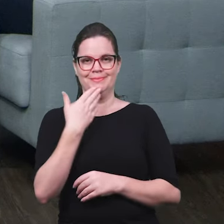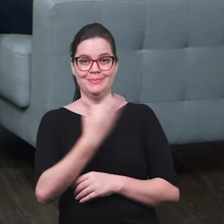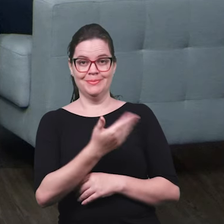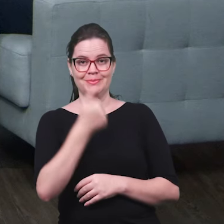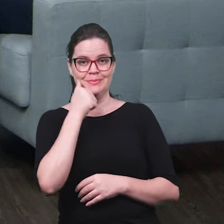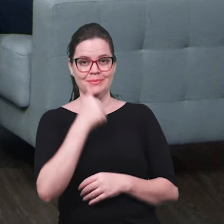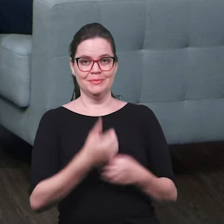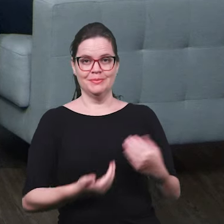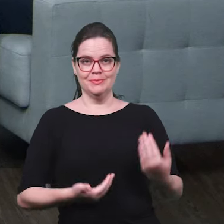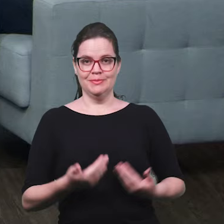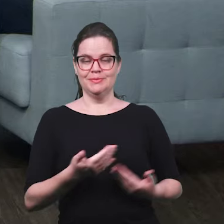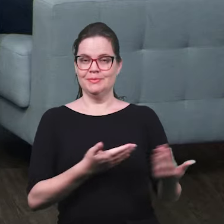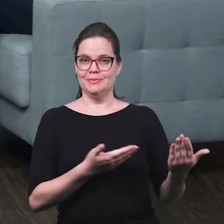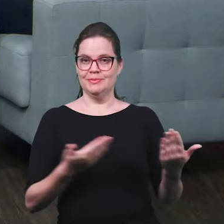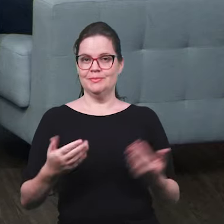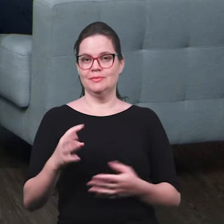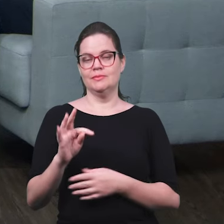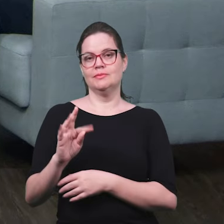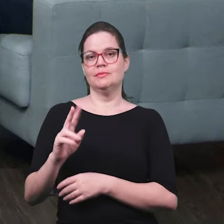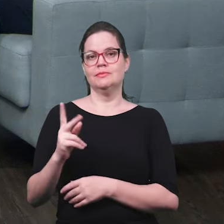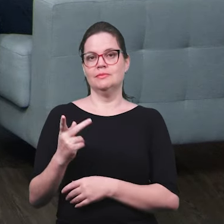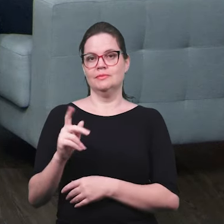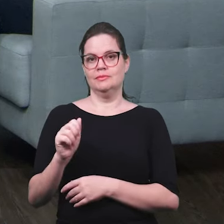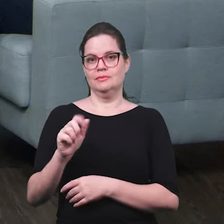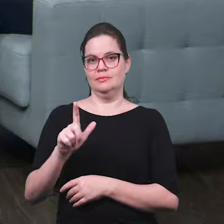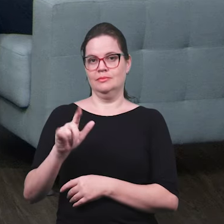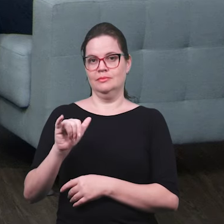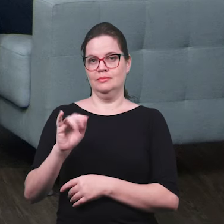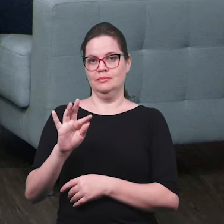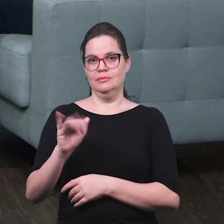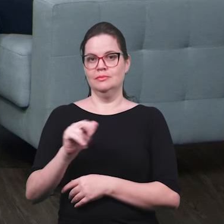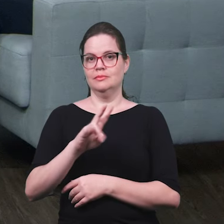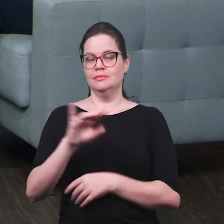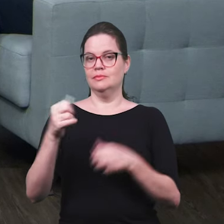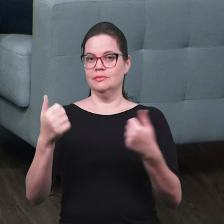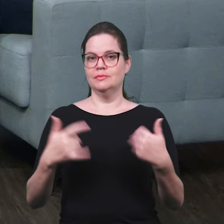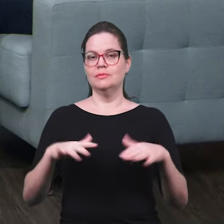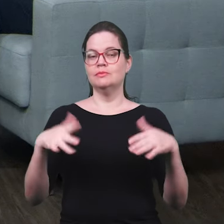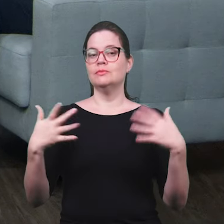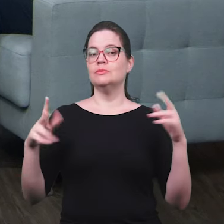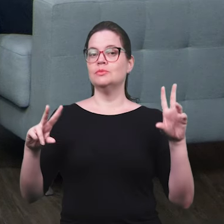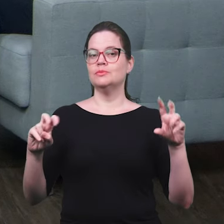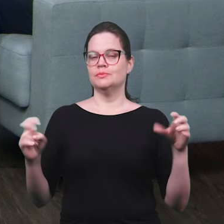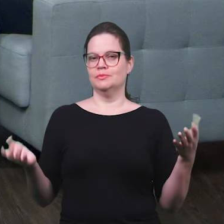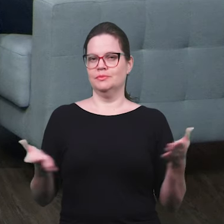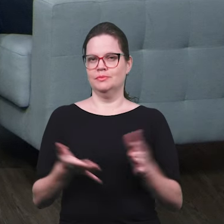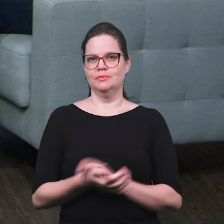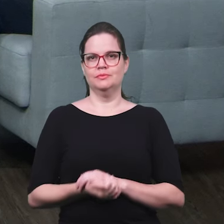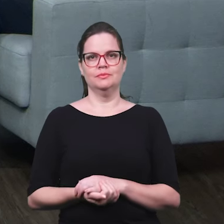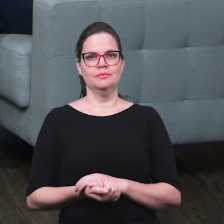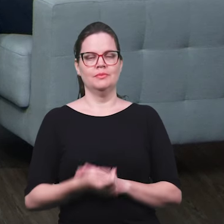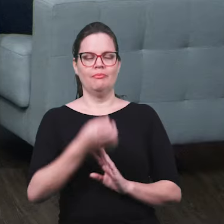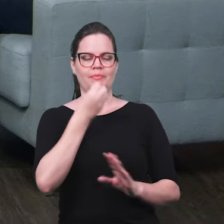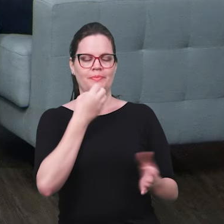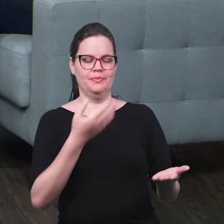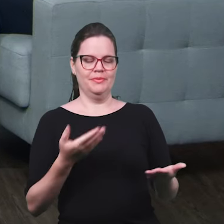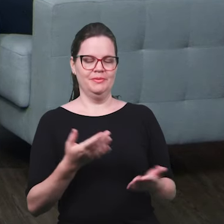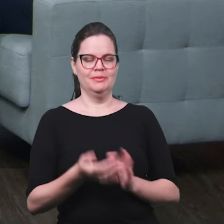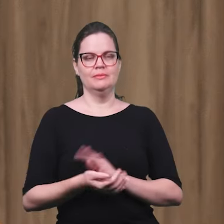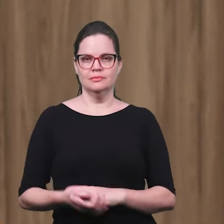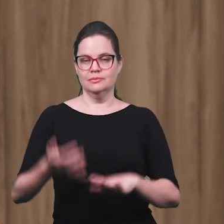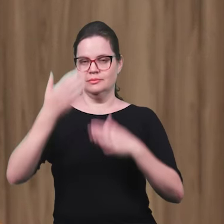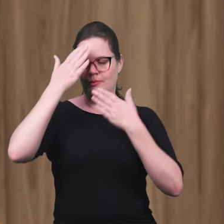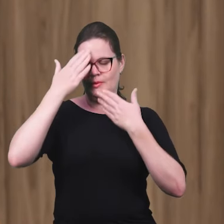convidada, Thalita Detman, nos contar aqui qual é o assunto do episódio de hoje. Seja bem-vinda,